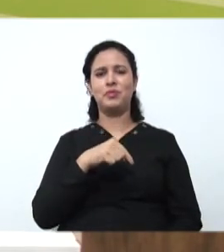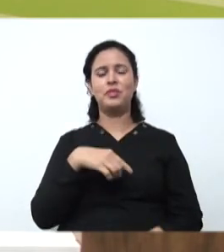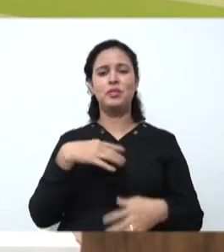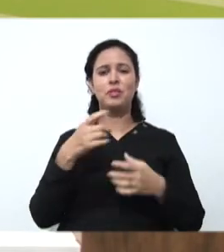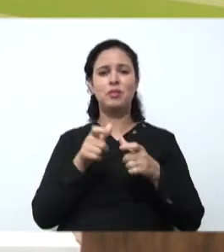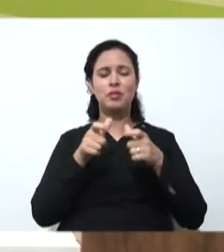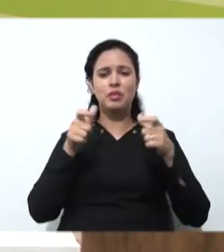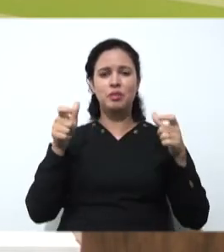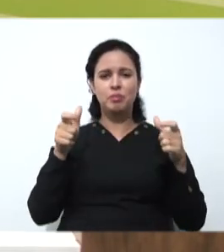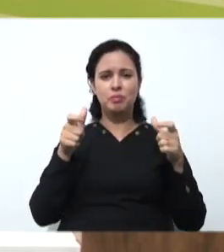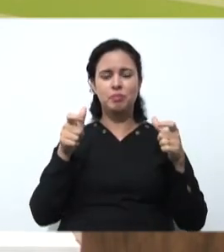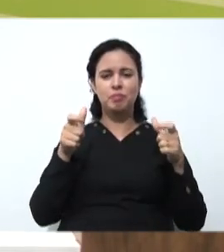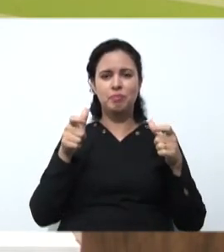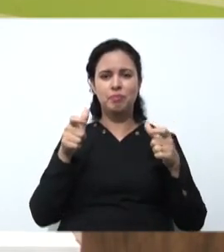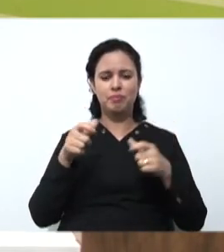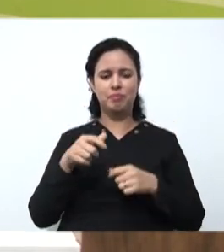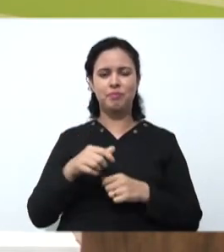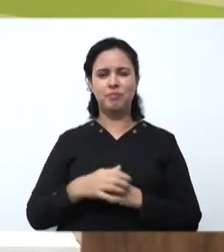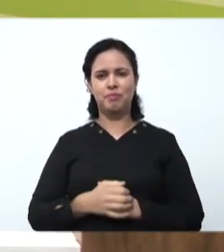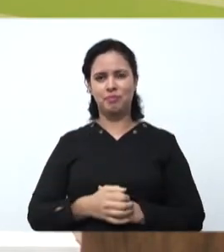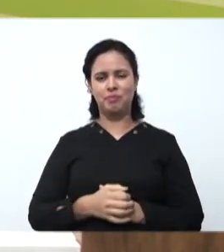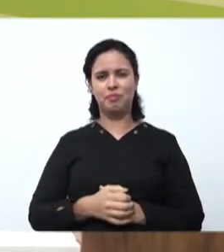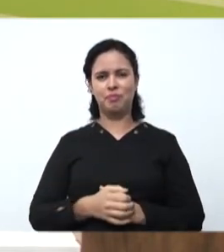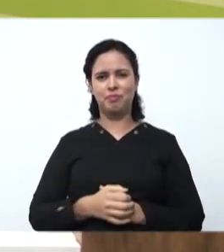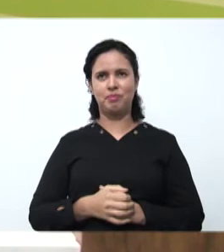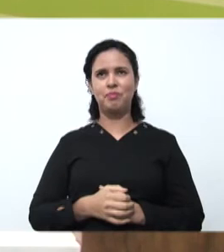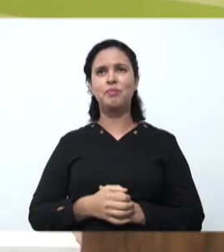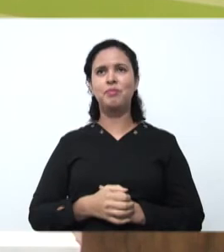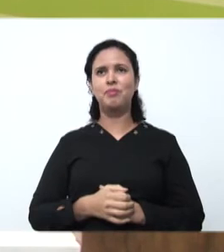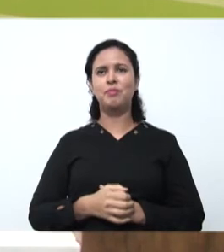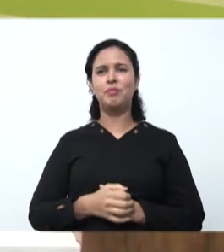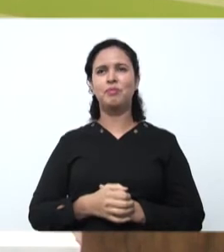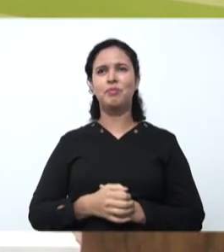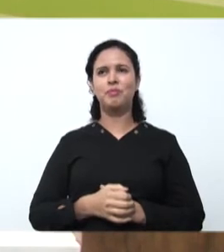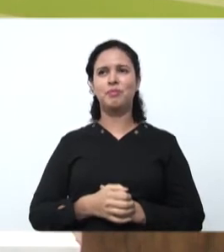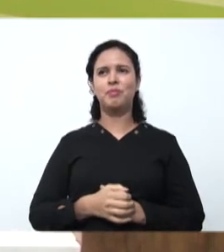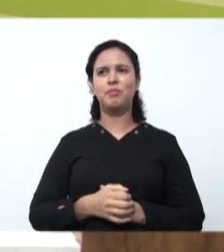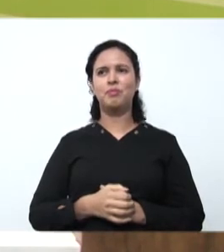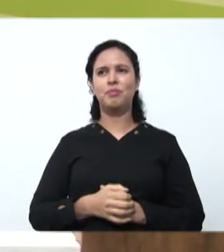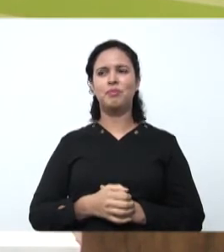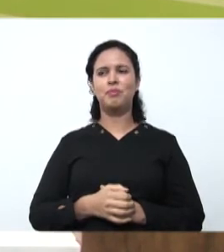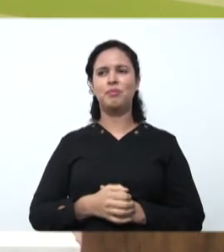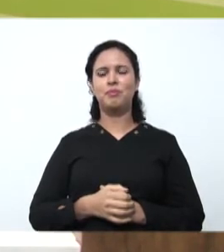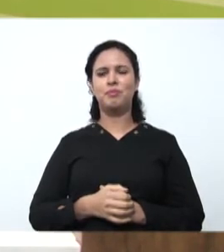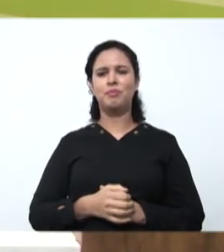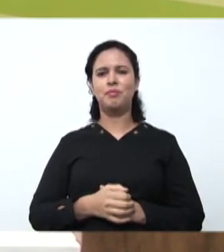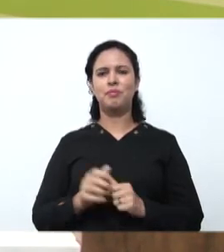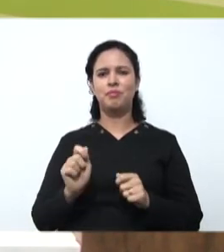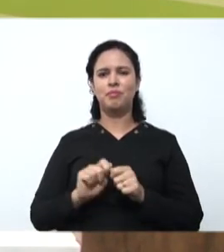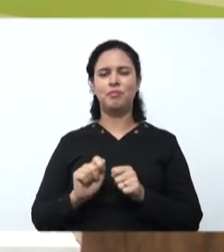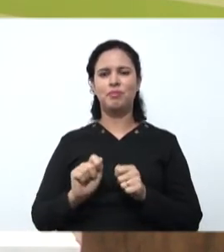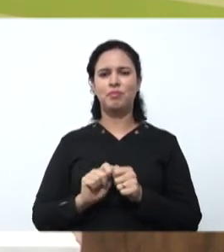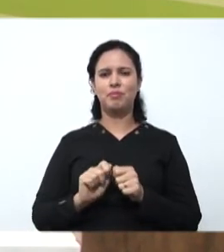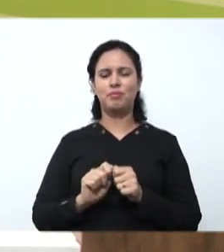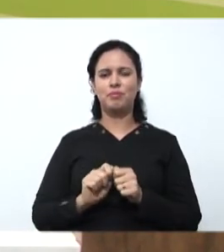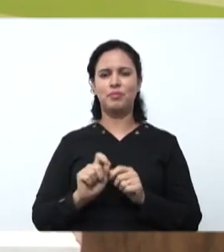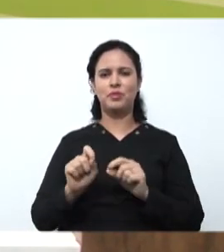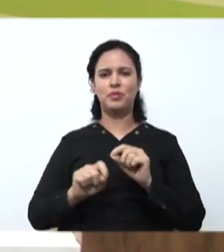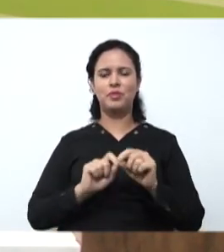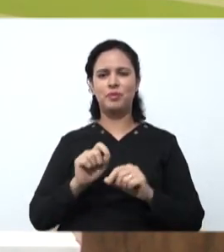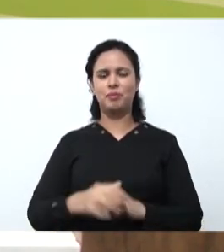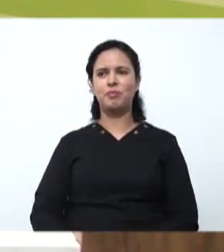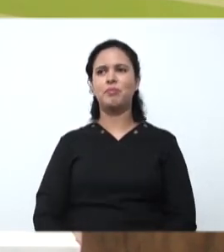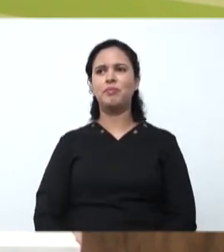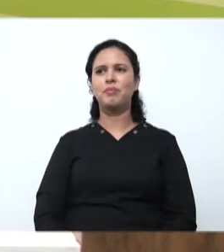de um empreendimento para ele se tornar, né, uma fábrica, não é? Uma produção industrial, um tipo